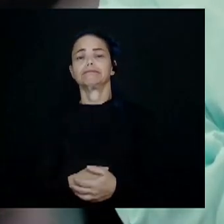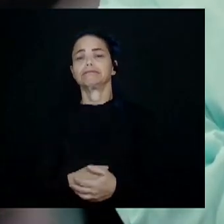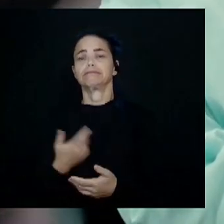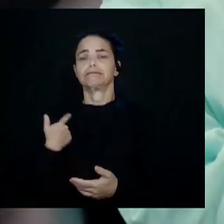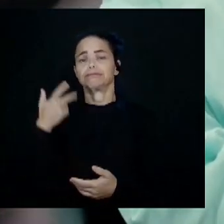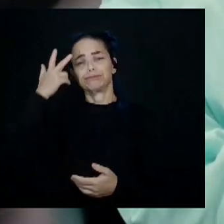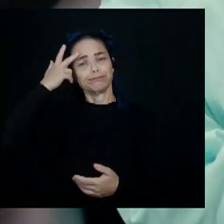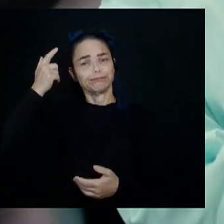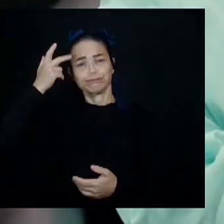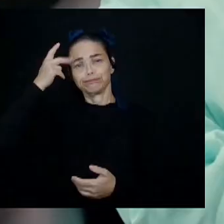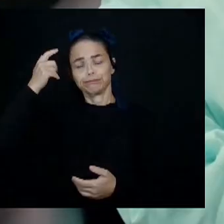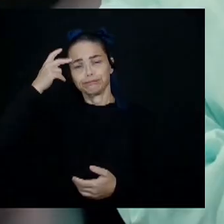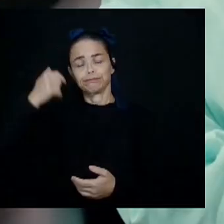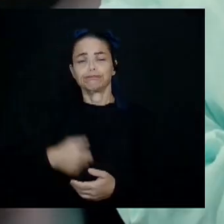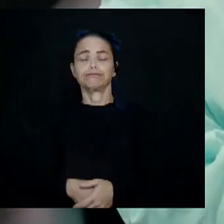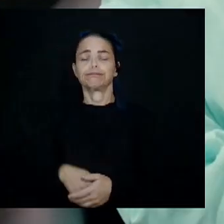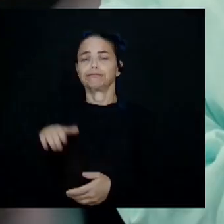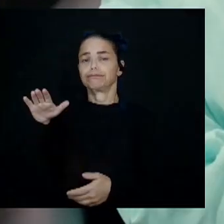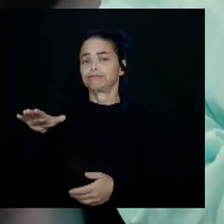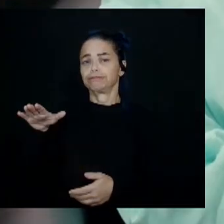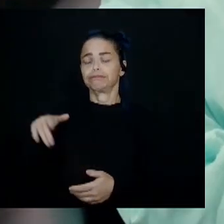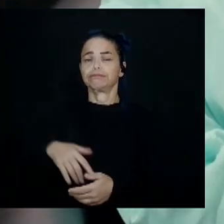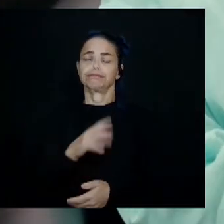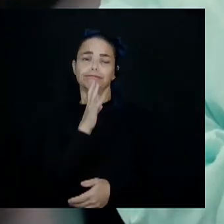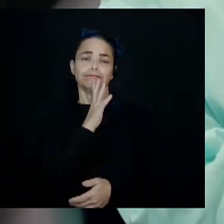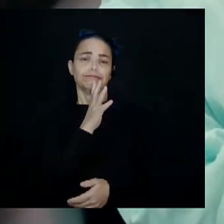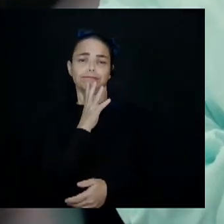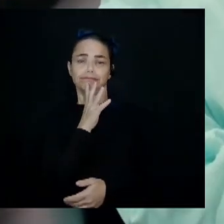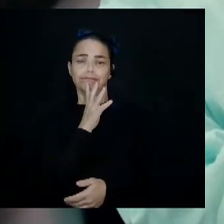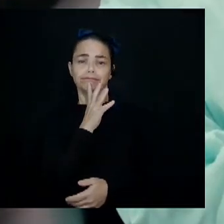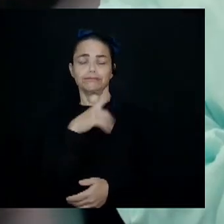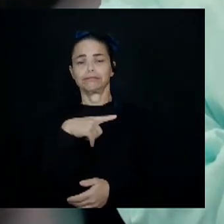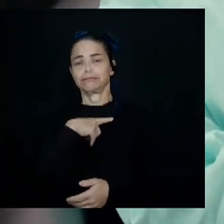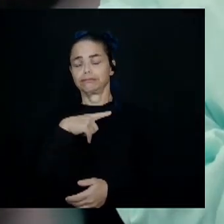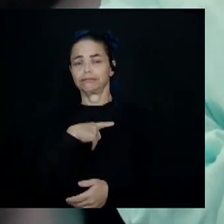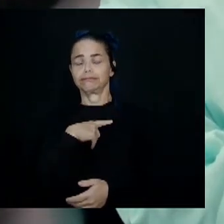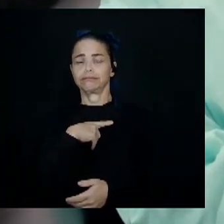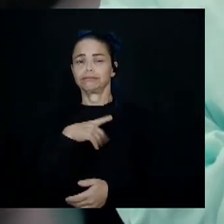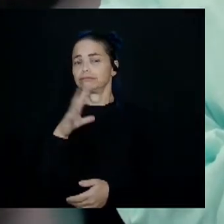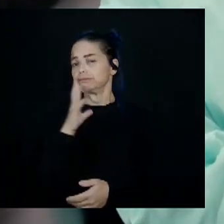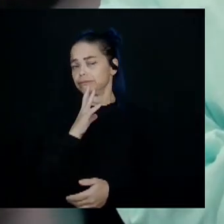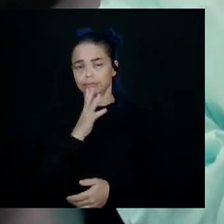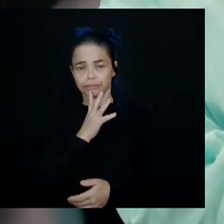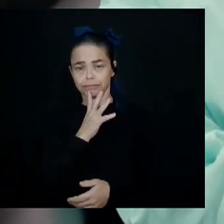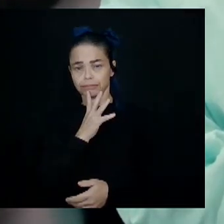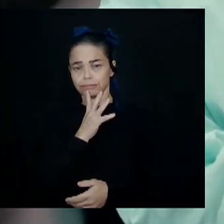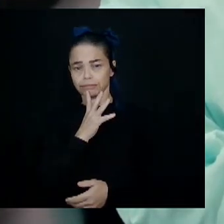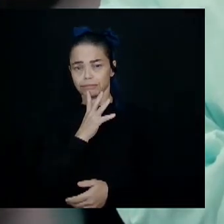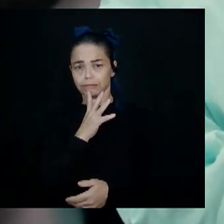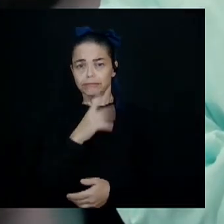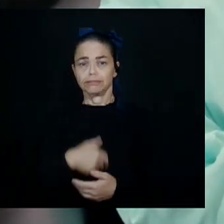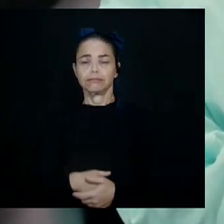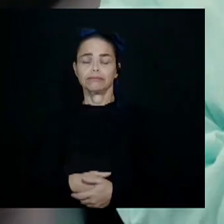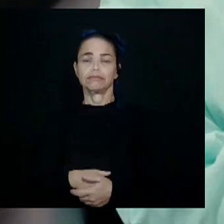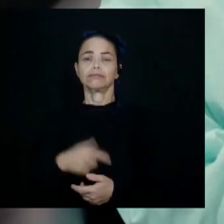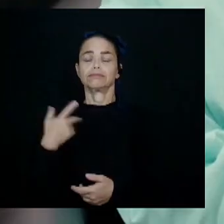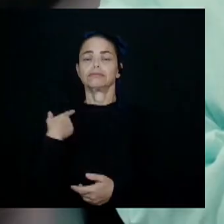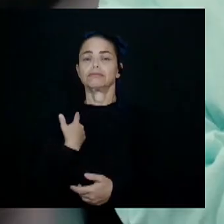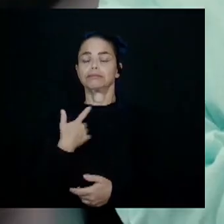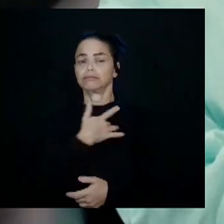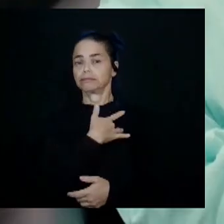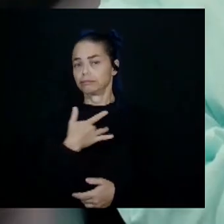natural, a criança se conhecer, a gente tem que se conhecer. É isso mesmo. Isso faz parte da saúde.